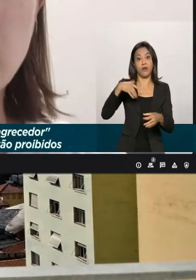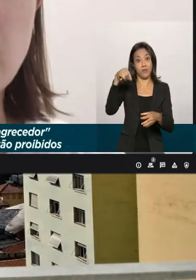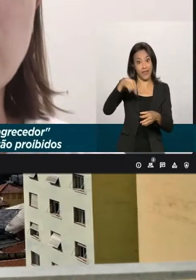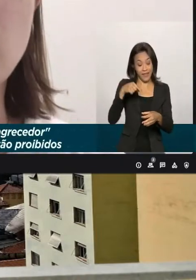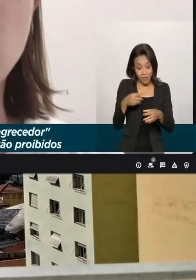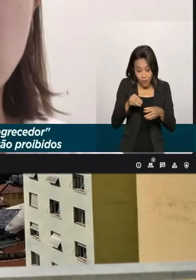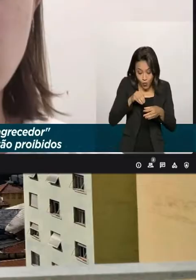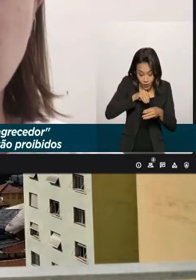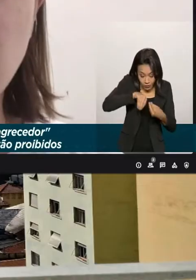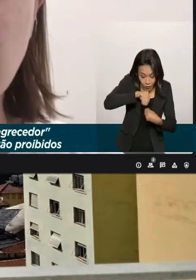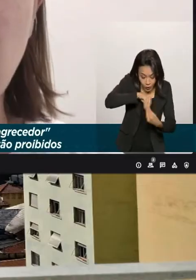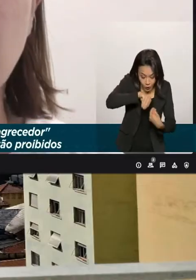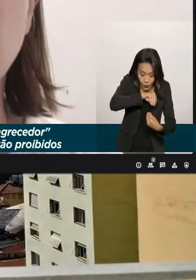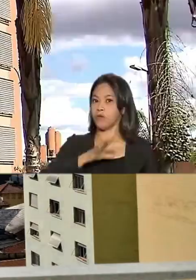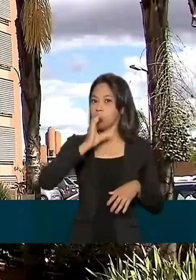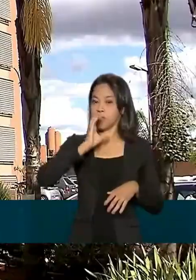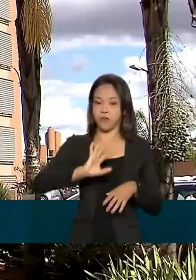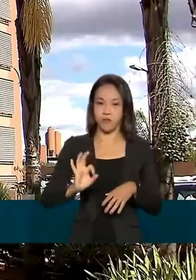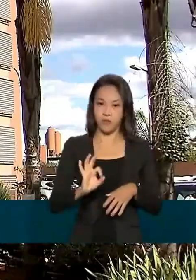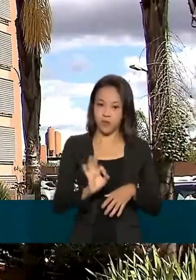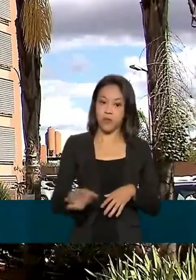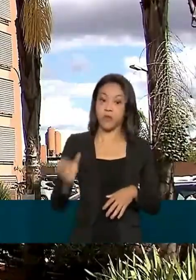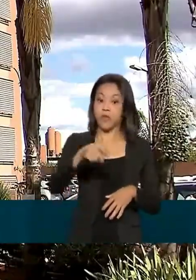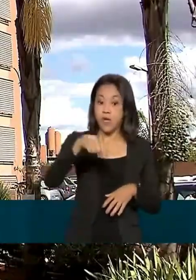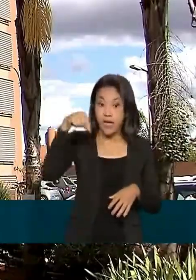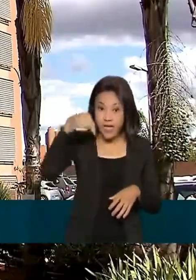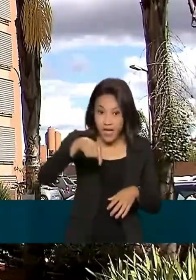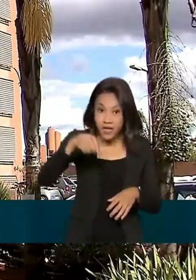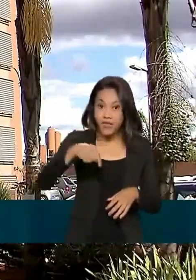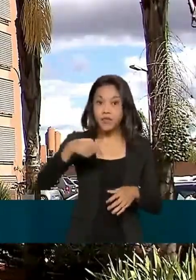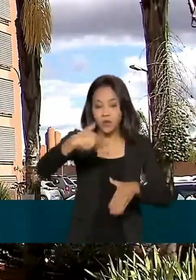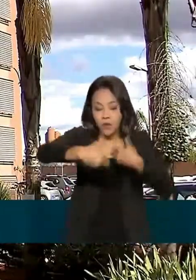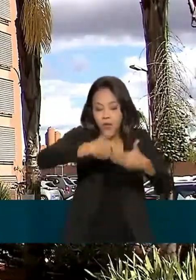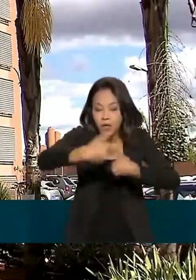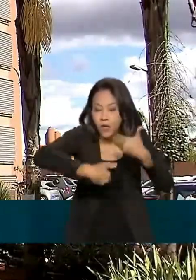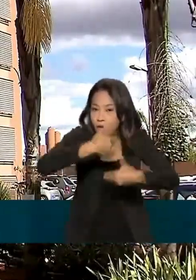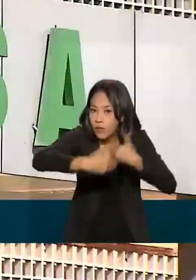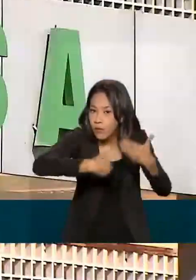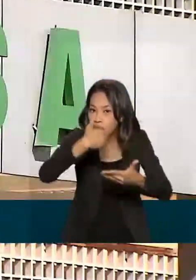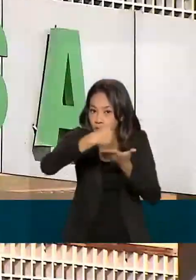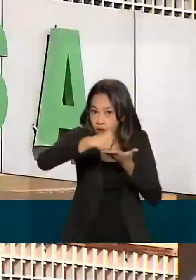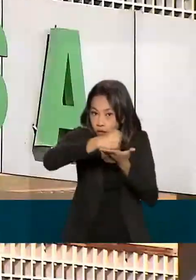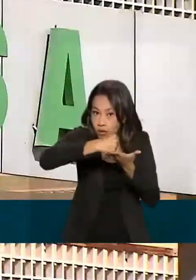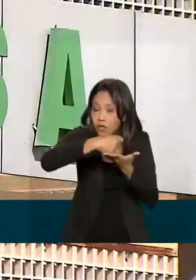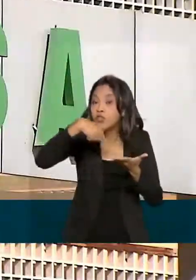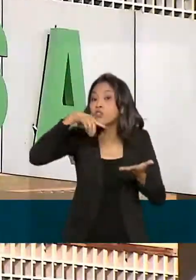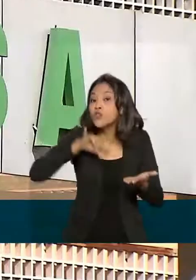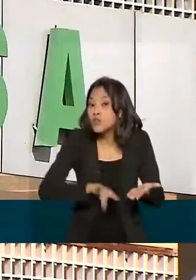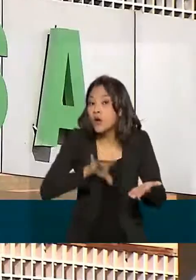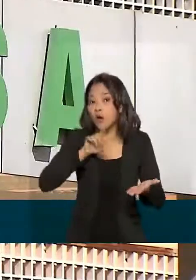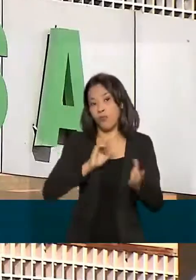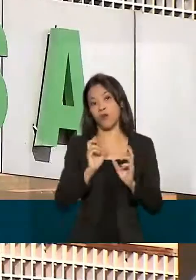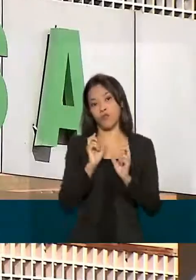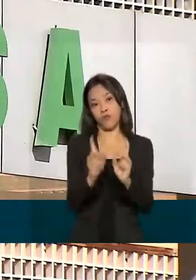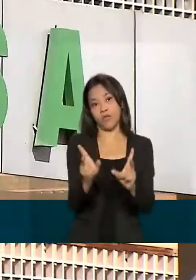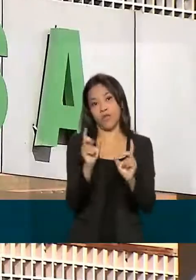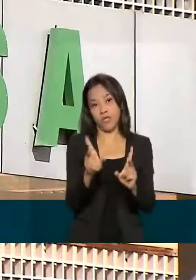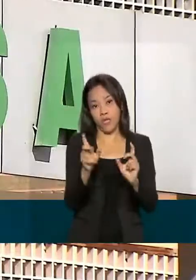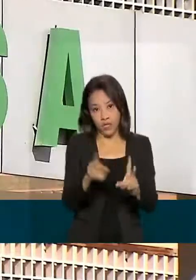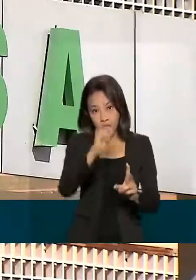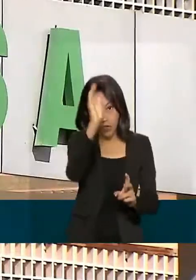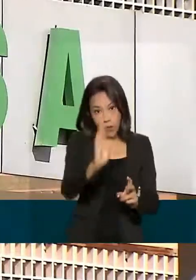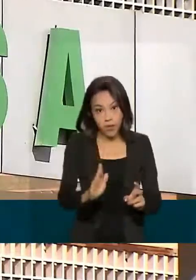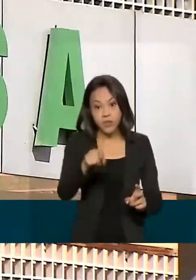usar um produto para a sua saúde. A Anvisa alerta. Comércio de medicamentos com propriedades terapêuticas não